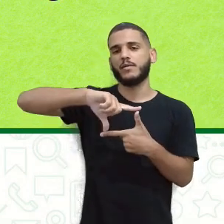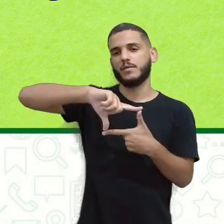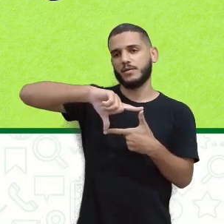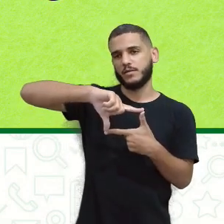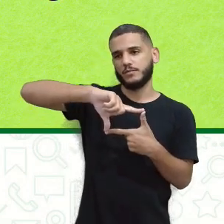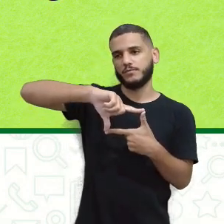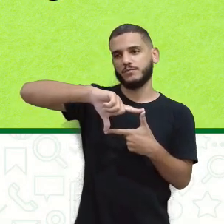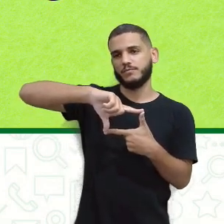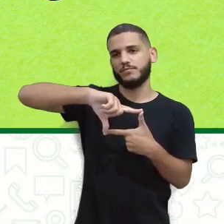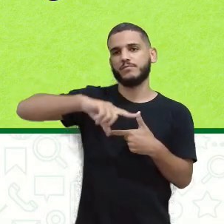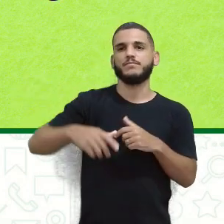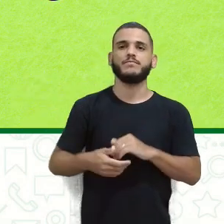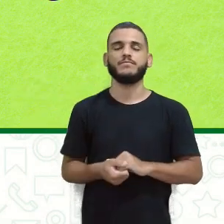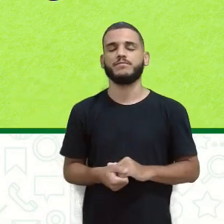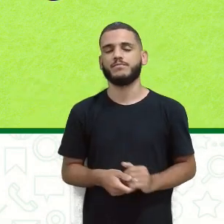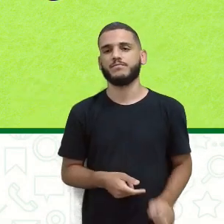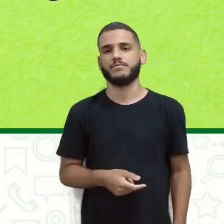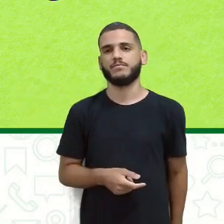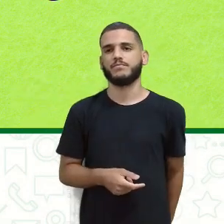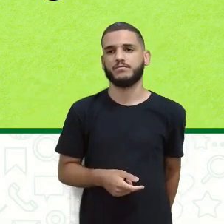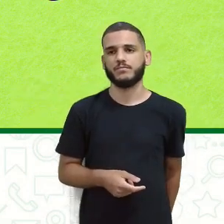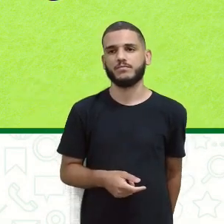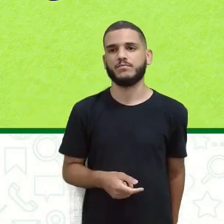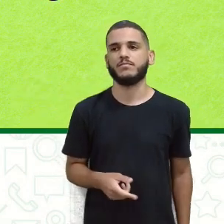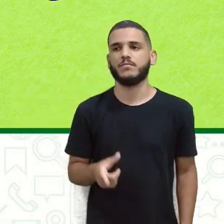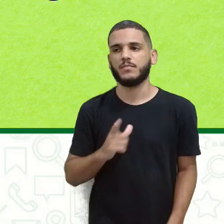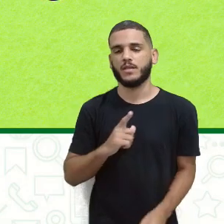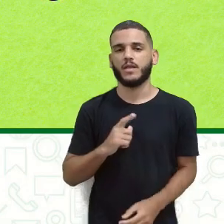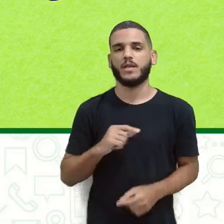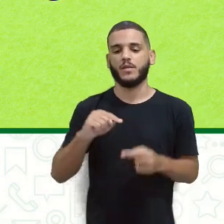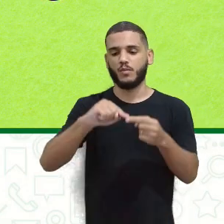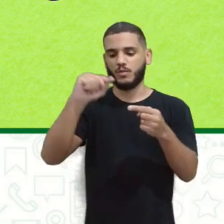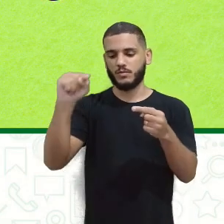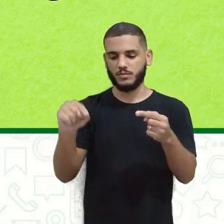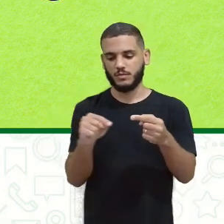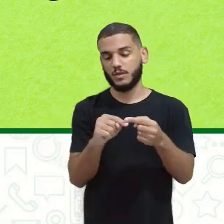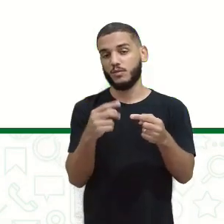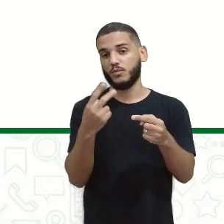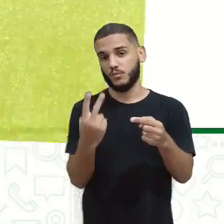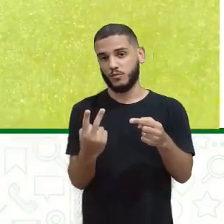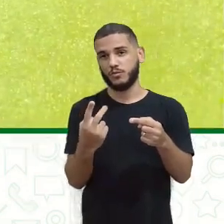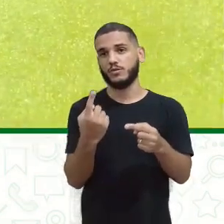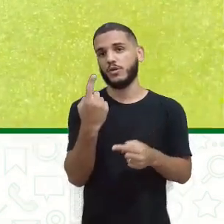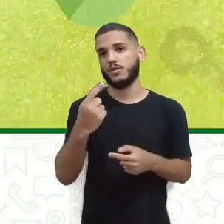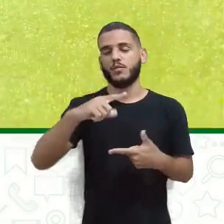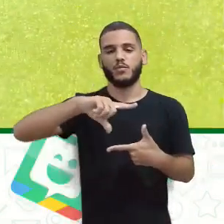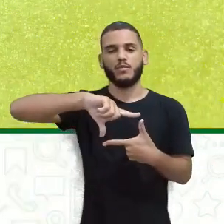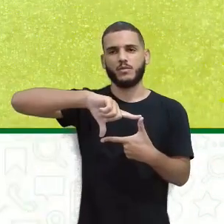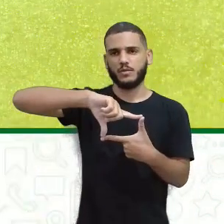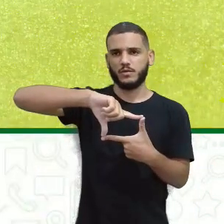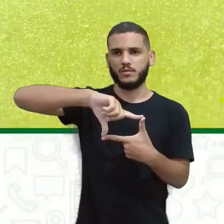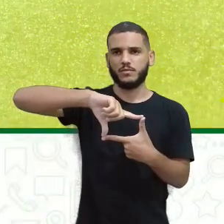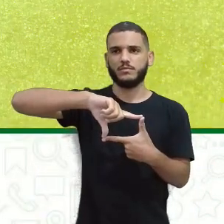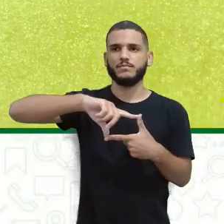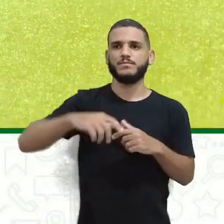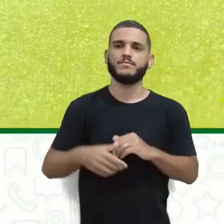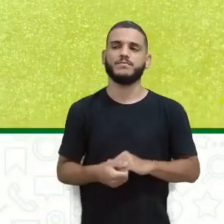Perceberam o retângulo? E aí eu tenho 2 círculos, né? E tenho um retângulo.